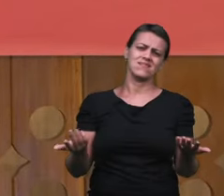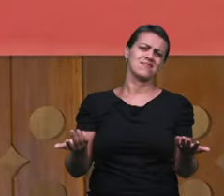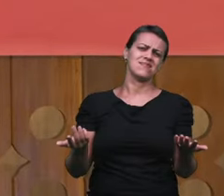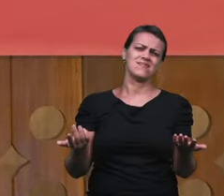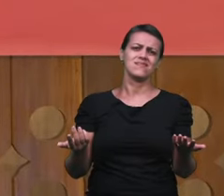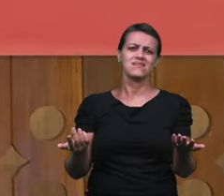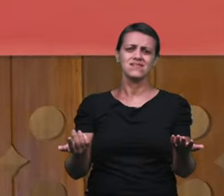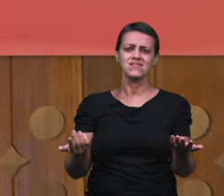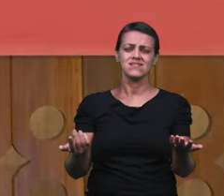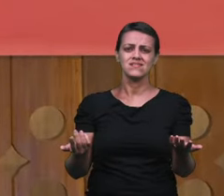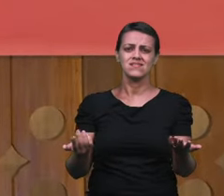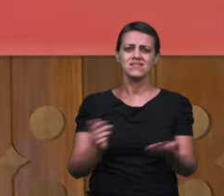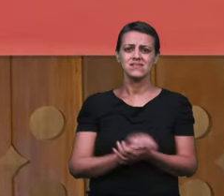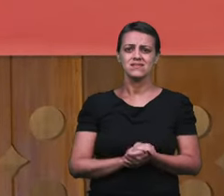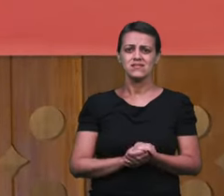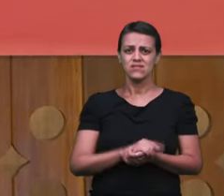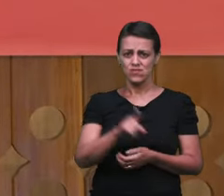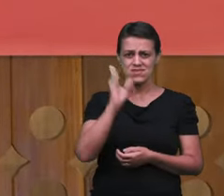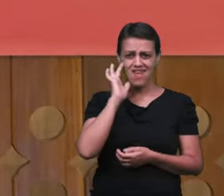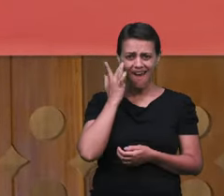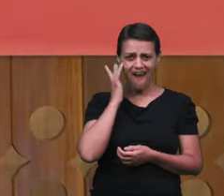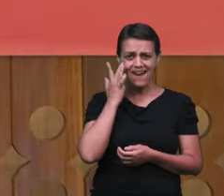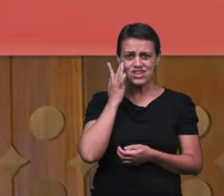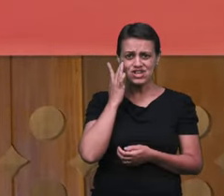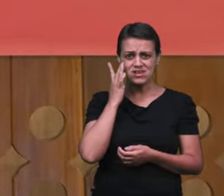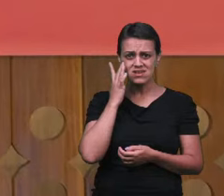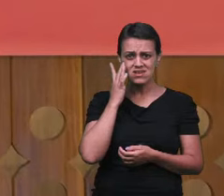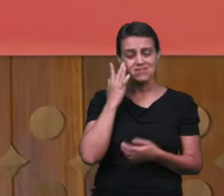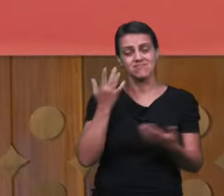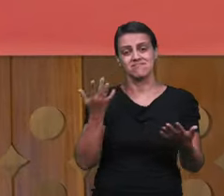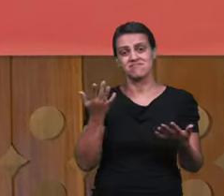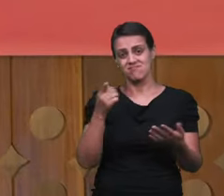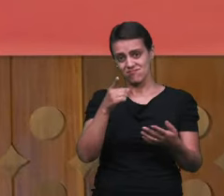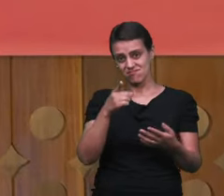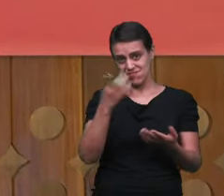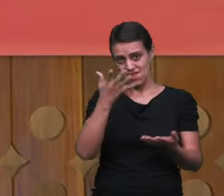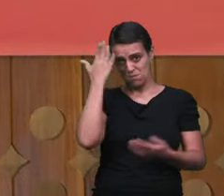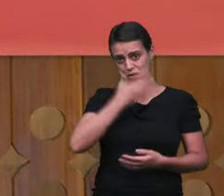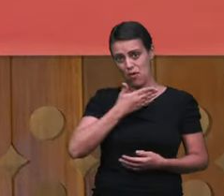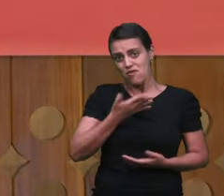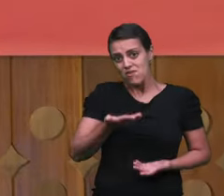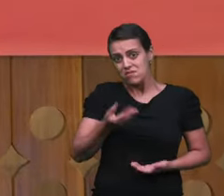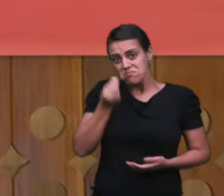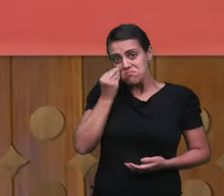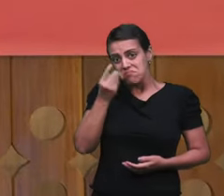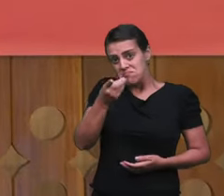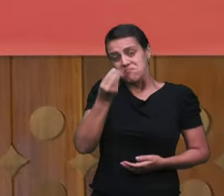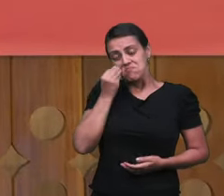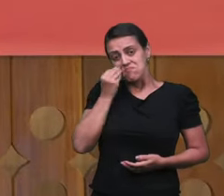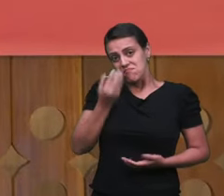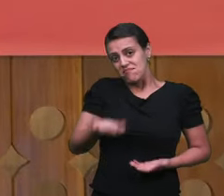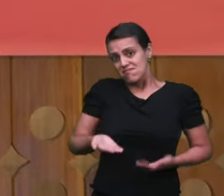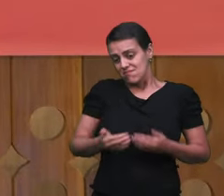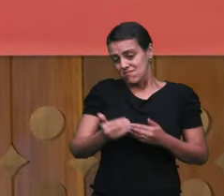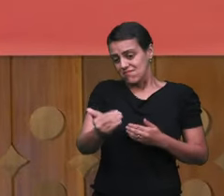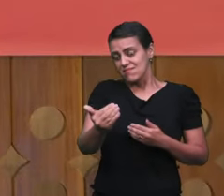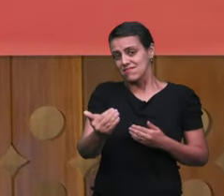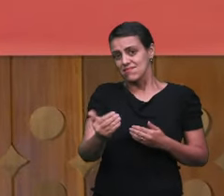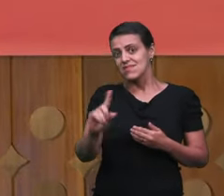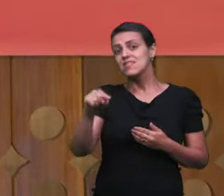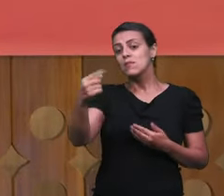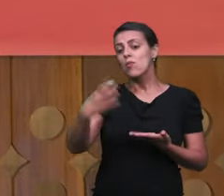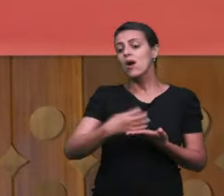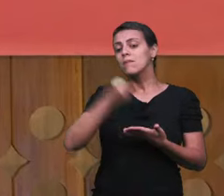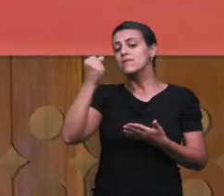que você vai para a segunda época, vai, paga para ver. Aí vai acontecer o que nós estamos mostrando lá,